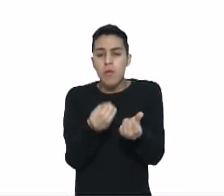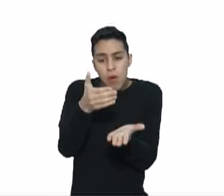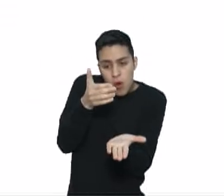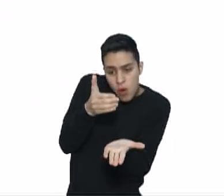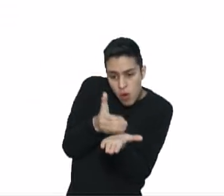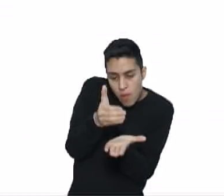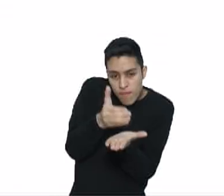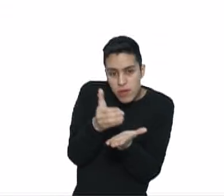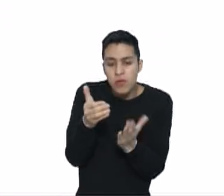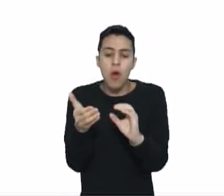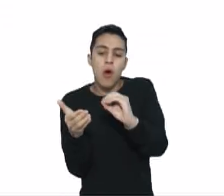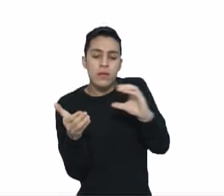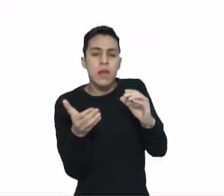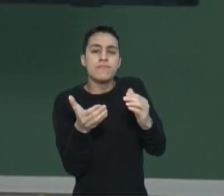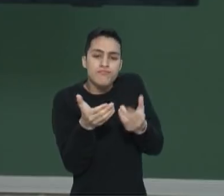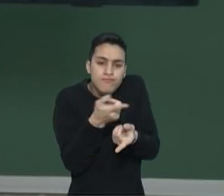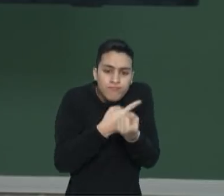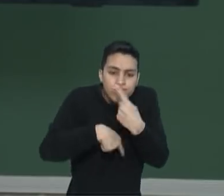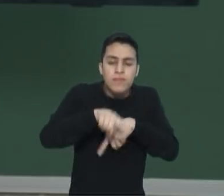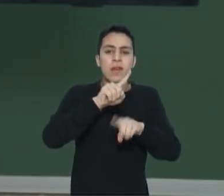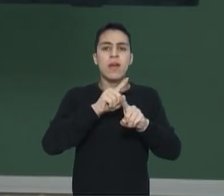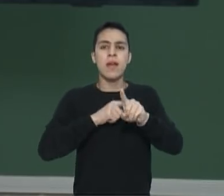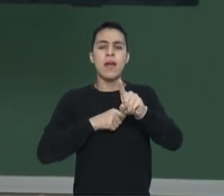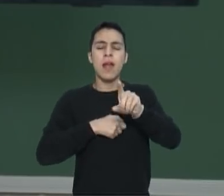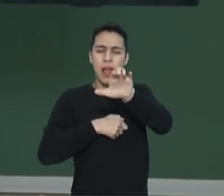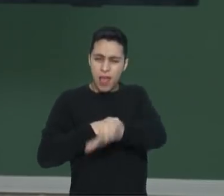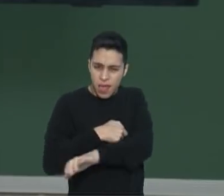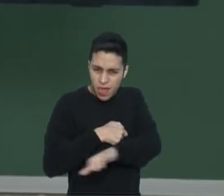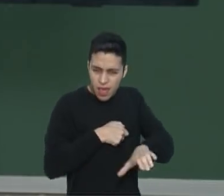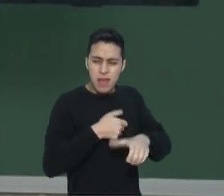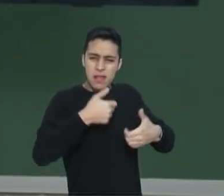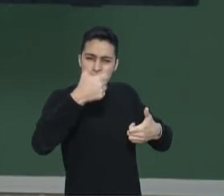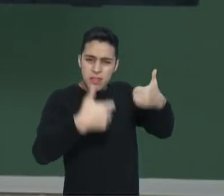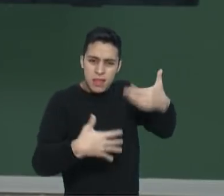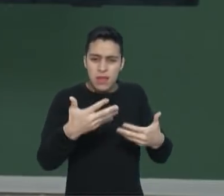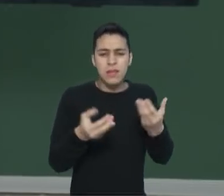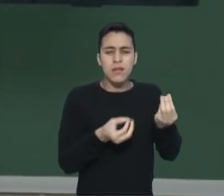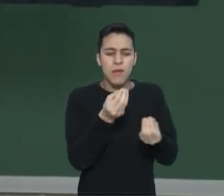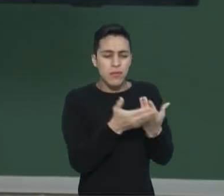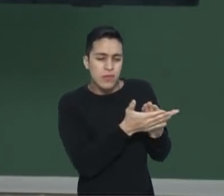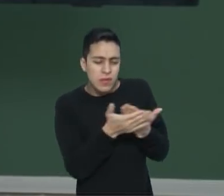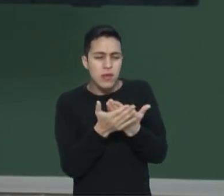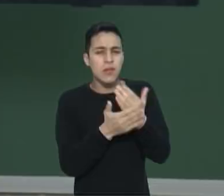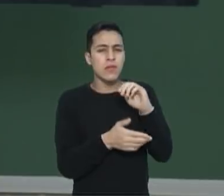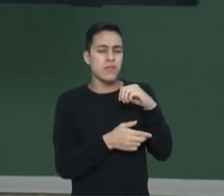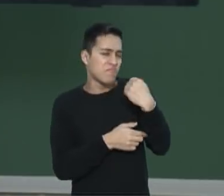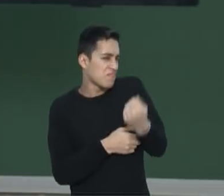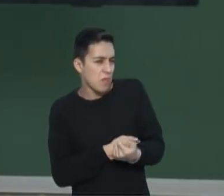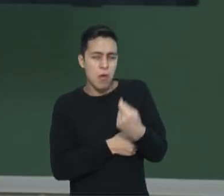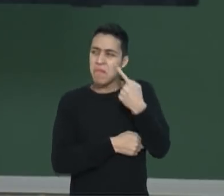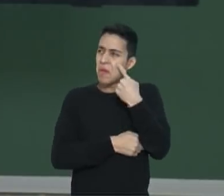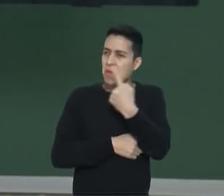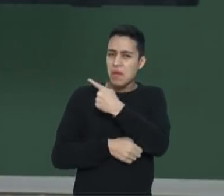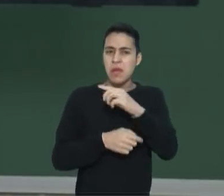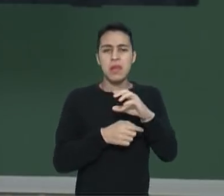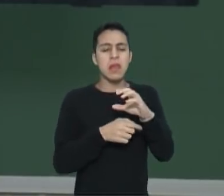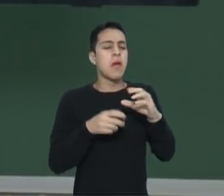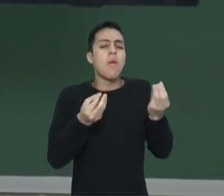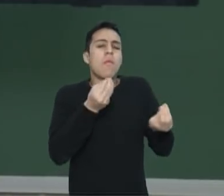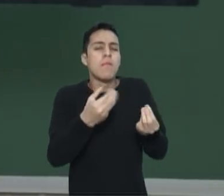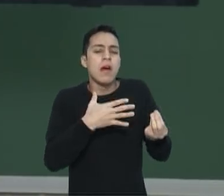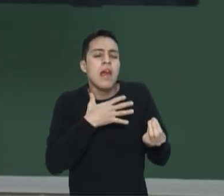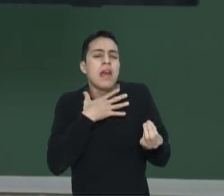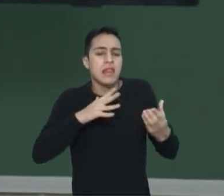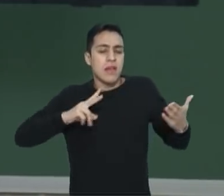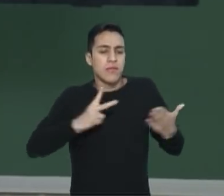cristianização do Ocidente romano. Então vocês devem ter visto lá o Edito de Constantino, vocês devem ter visto a crise que ocorreu